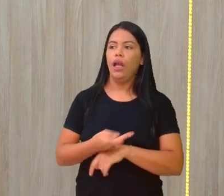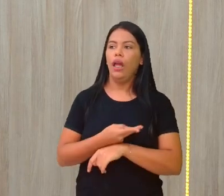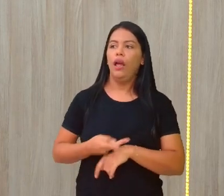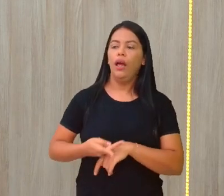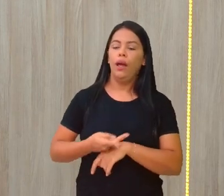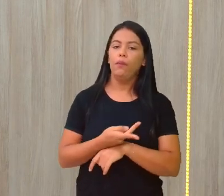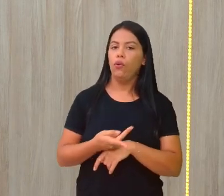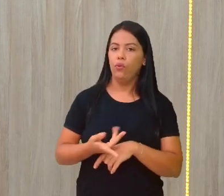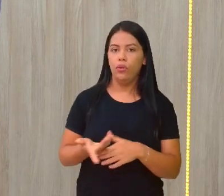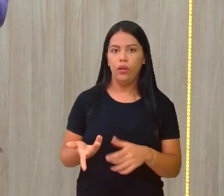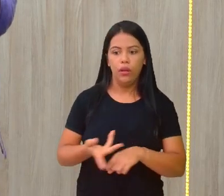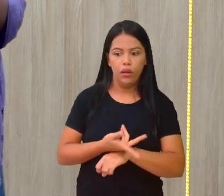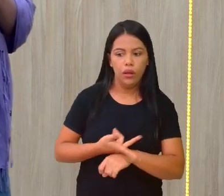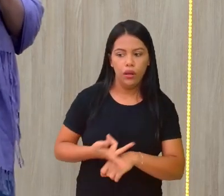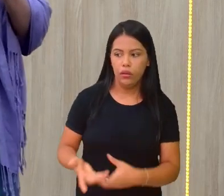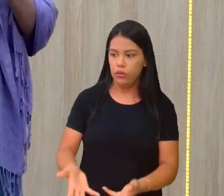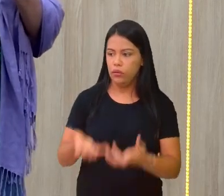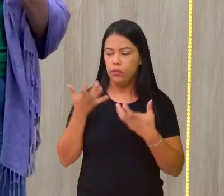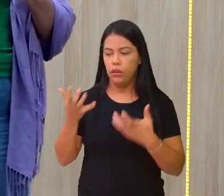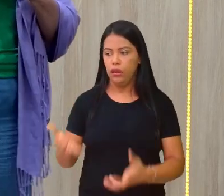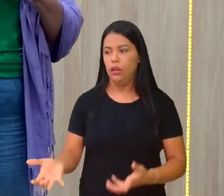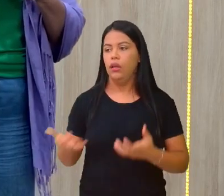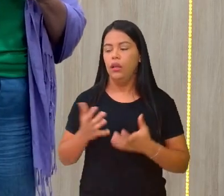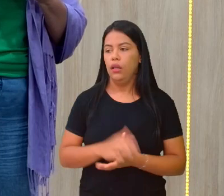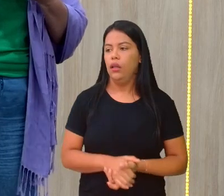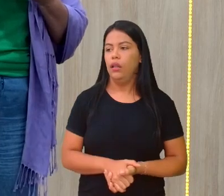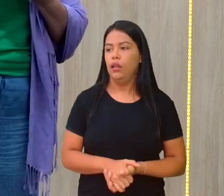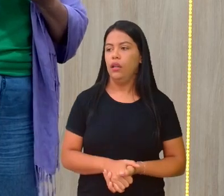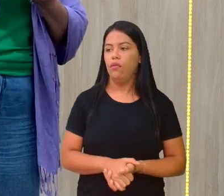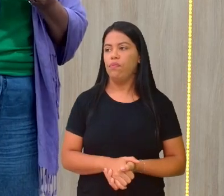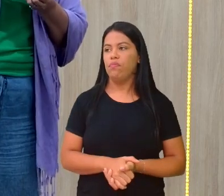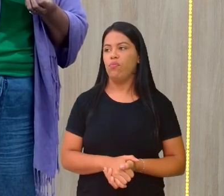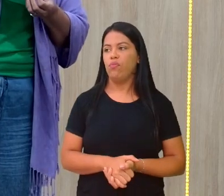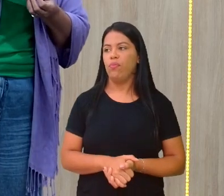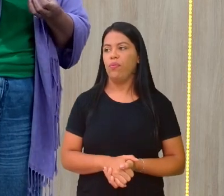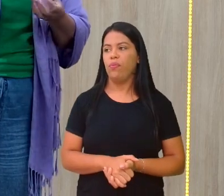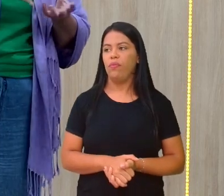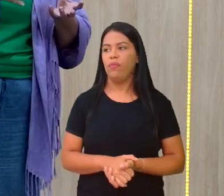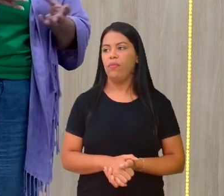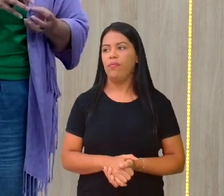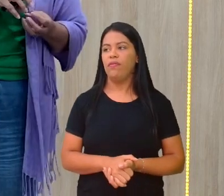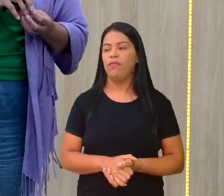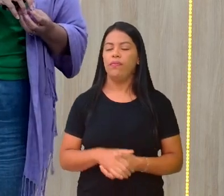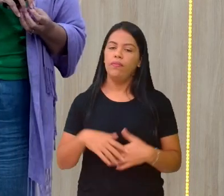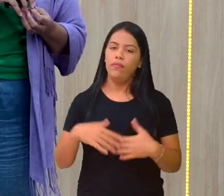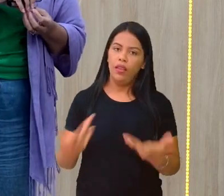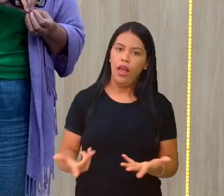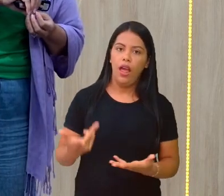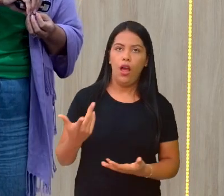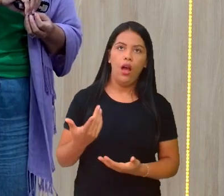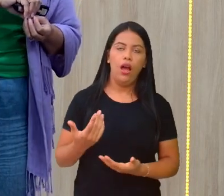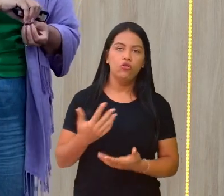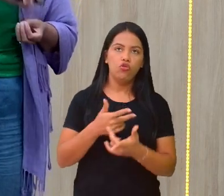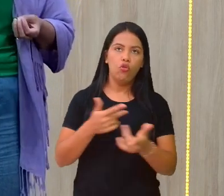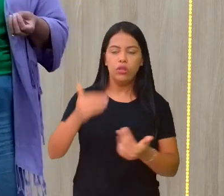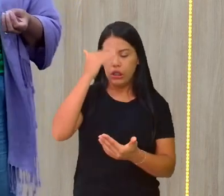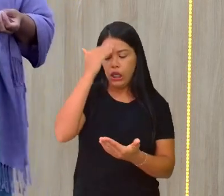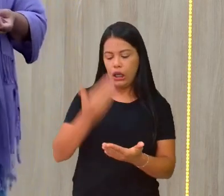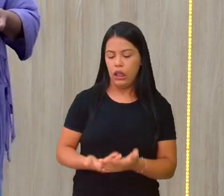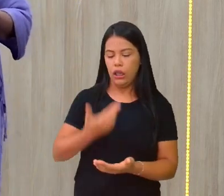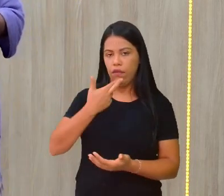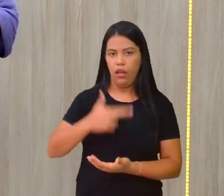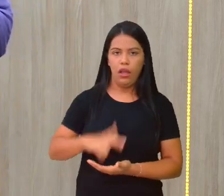insana de colocar as suas convicções